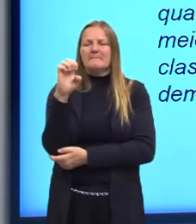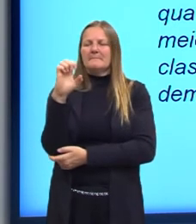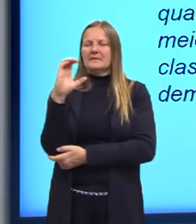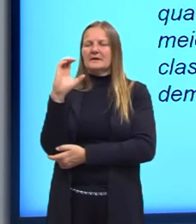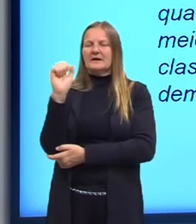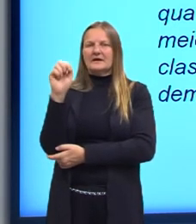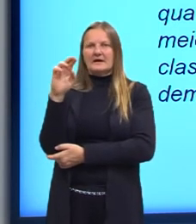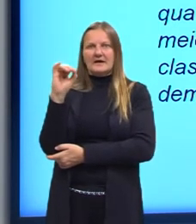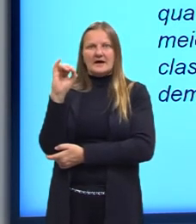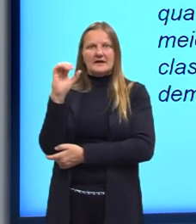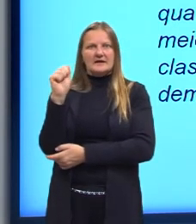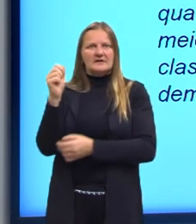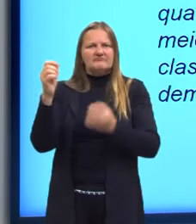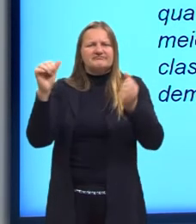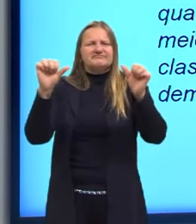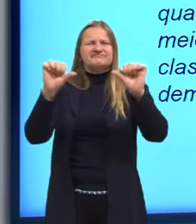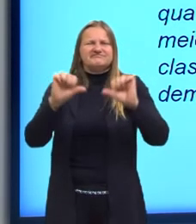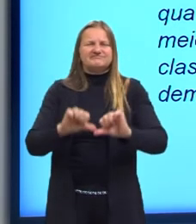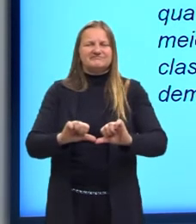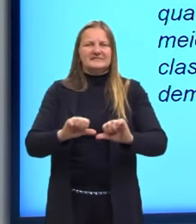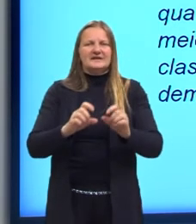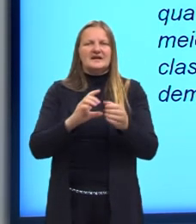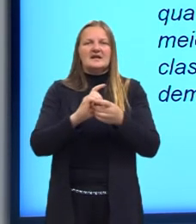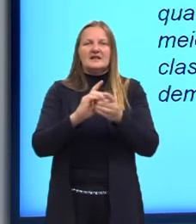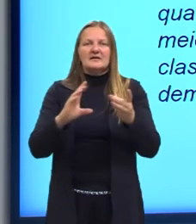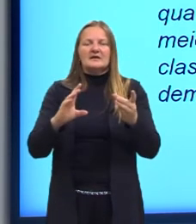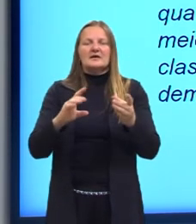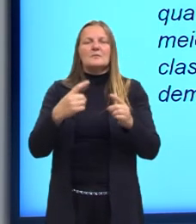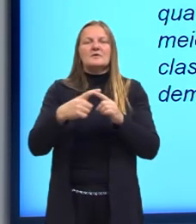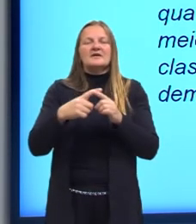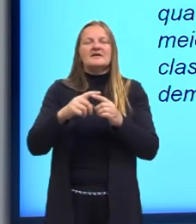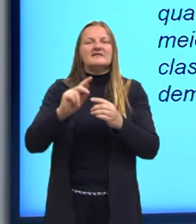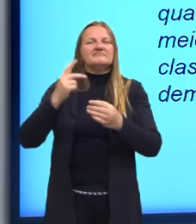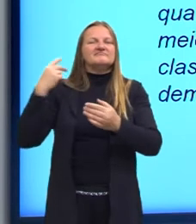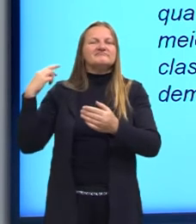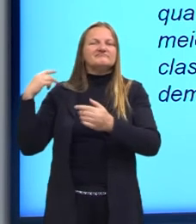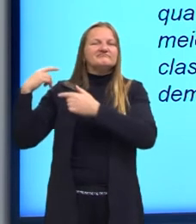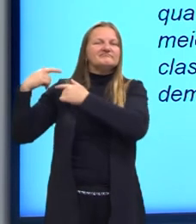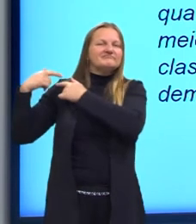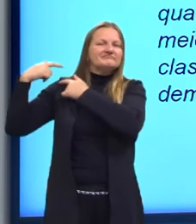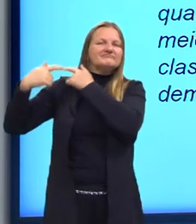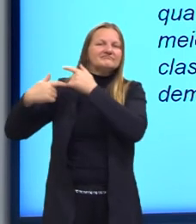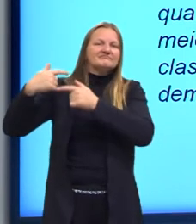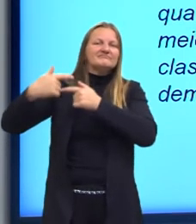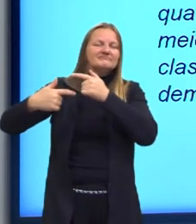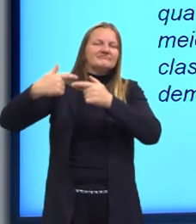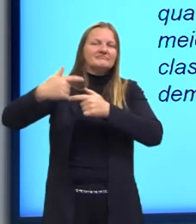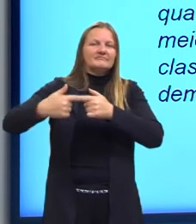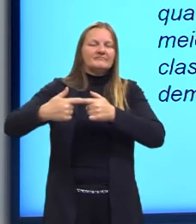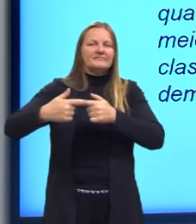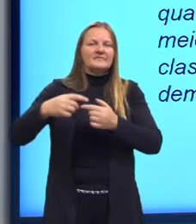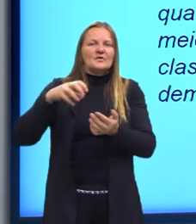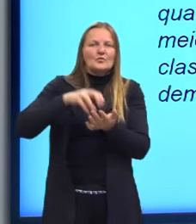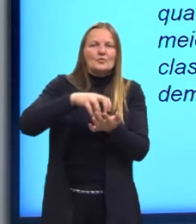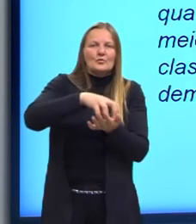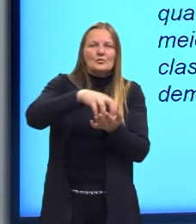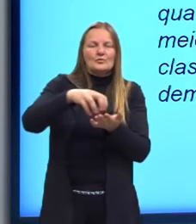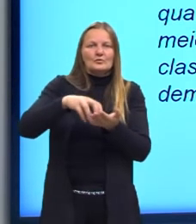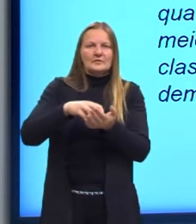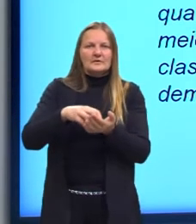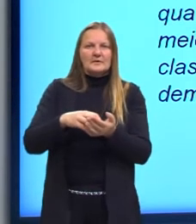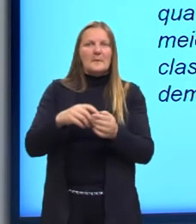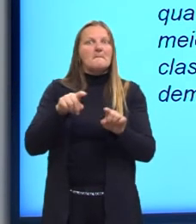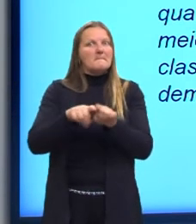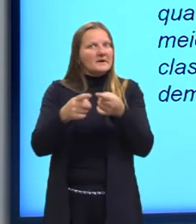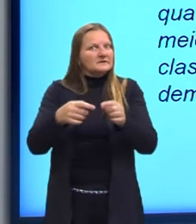cinema no Brasil está intrinsecamente ligada às heranças coloniais entretanto medidas educacionais podem